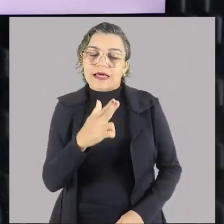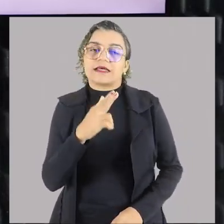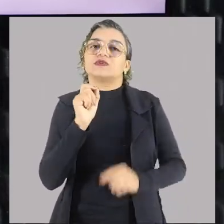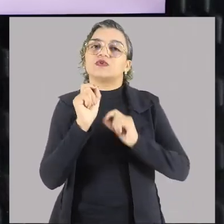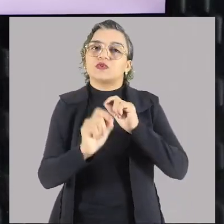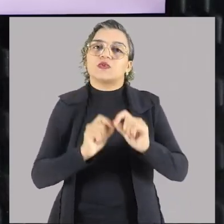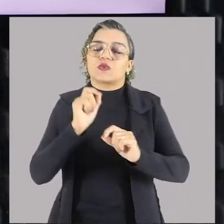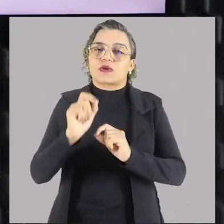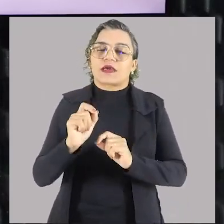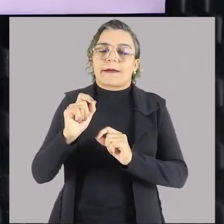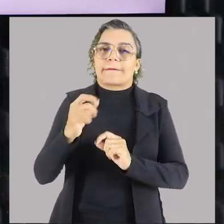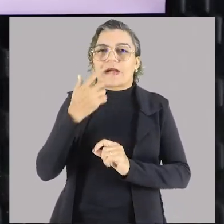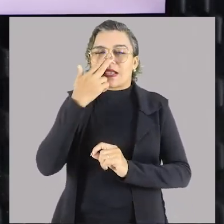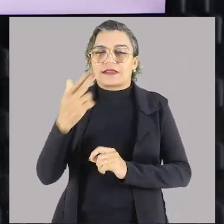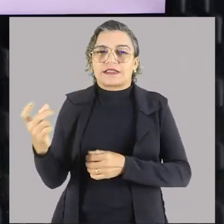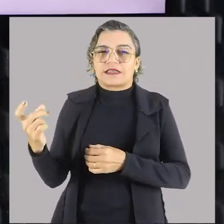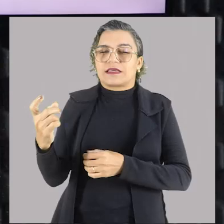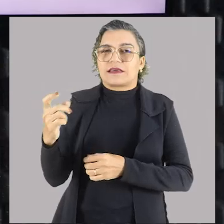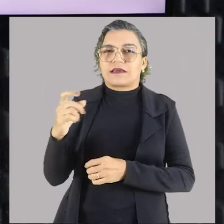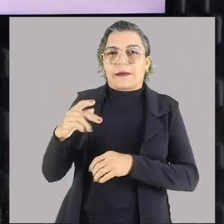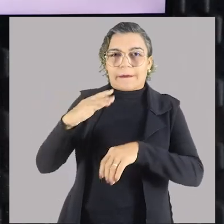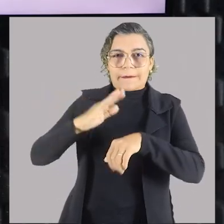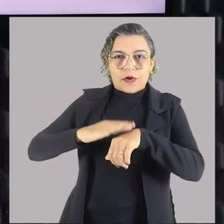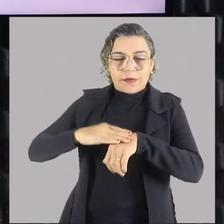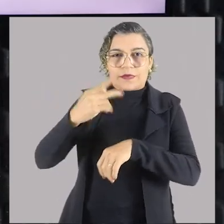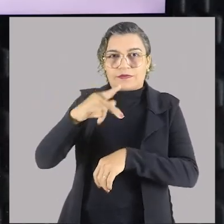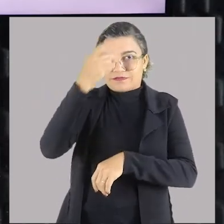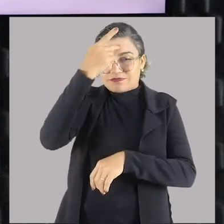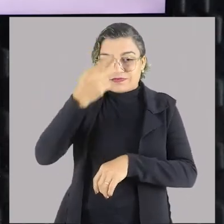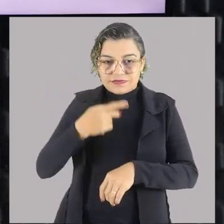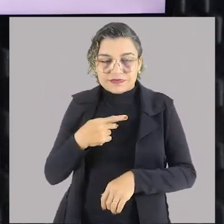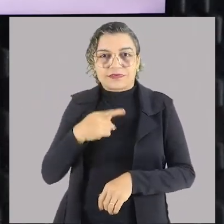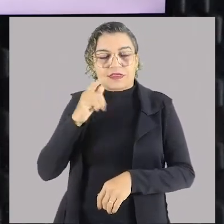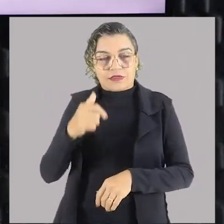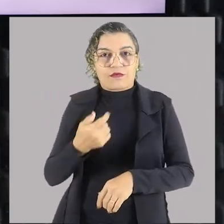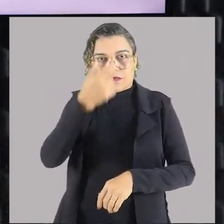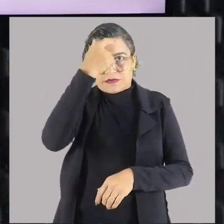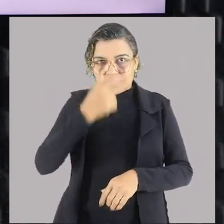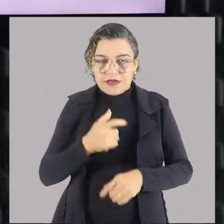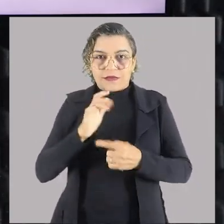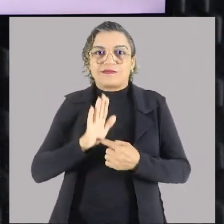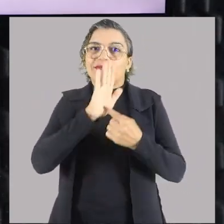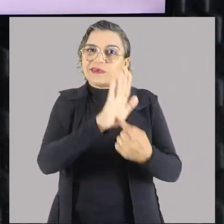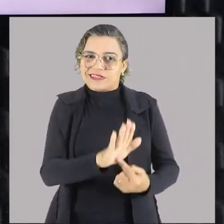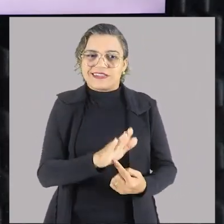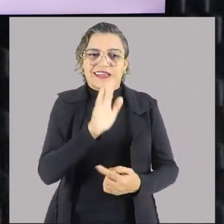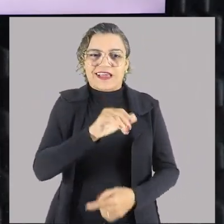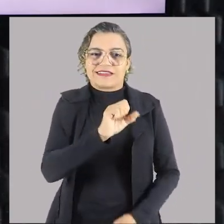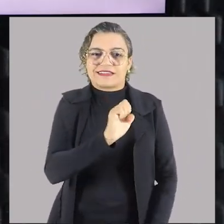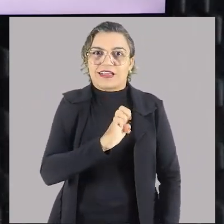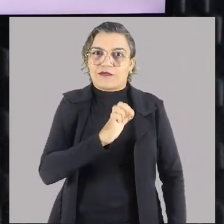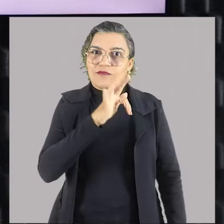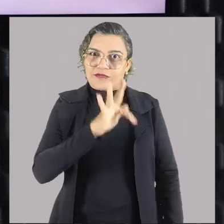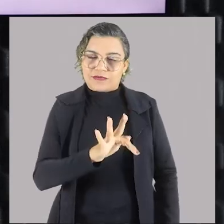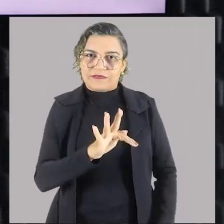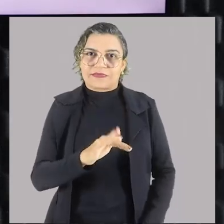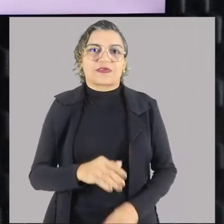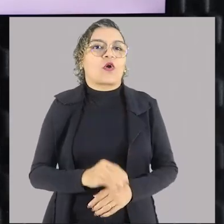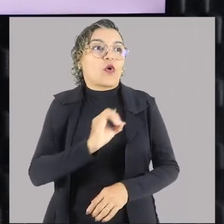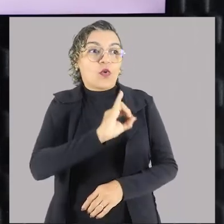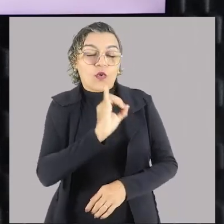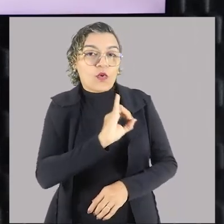para a mesma pessoa. Então, self-introduction é uma auto-apresentação. Então, você mesmo se apresenta para alguém.